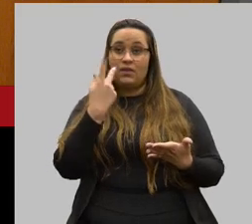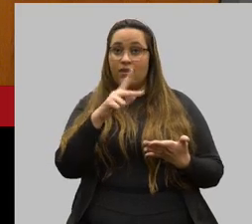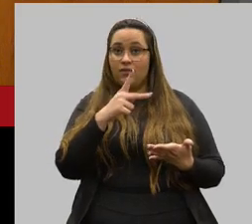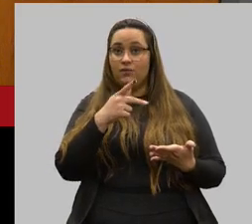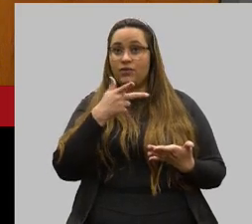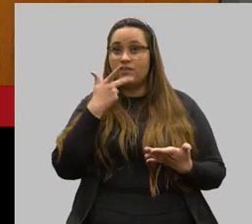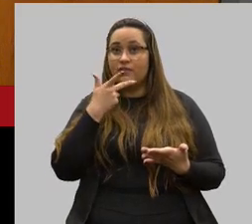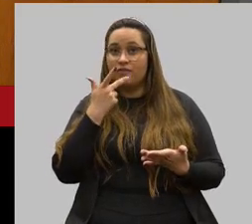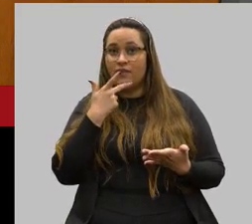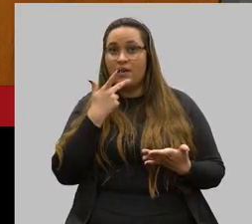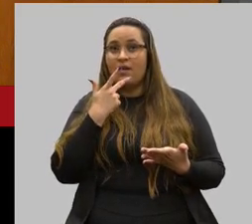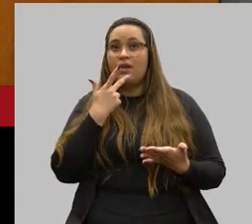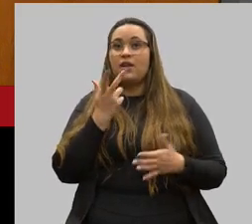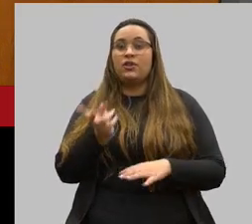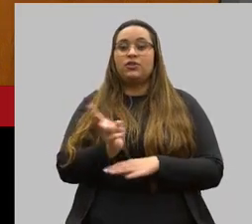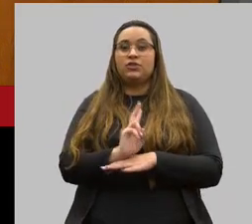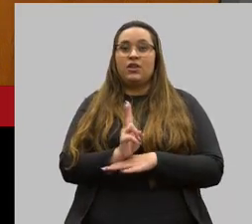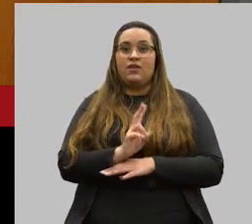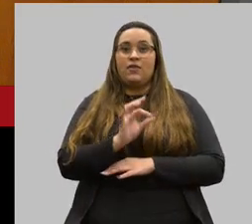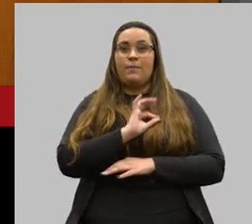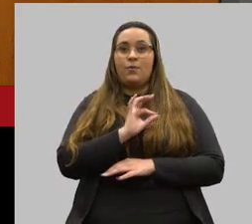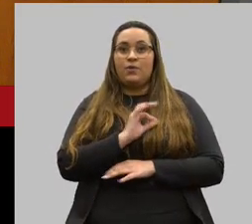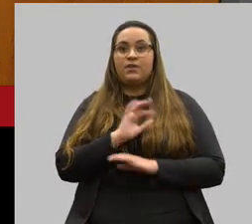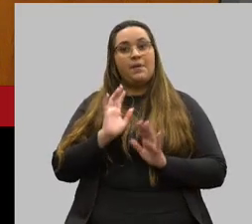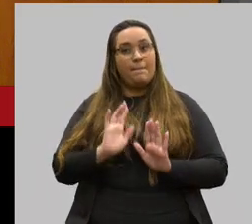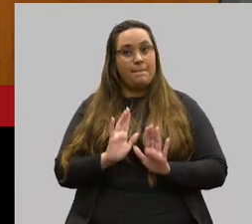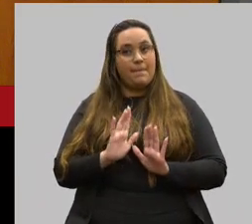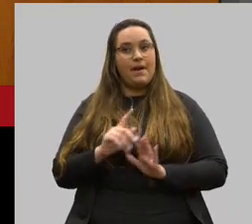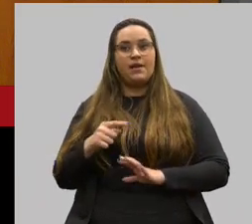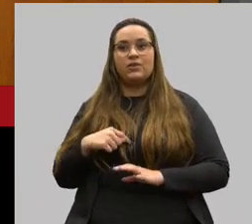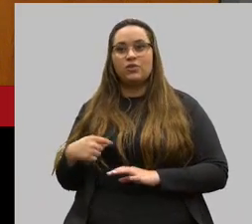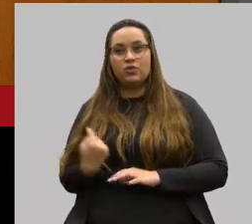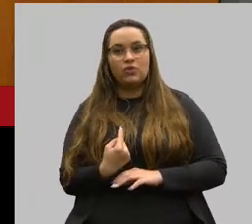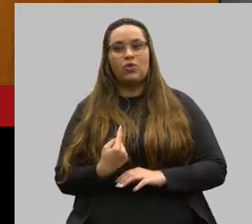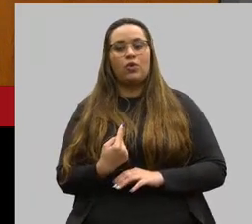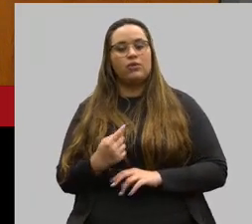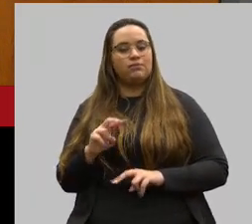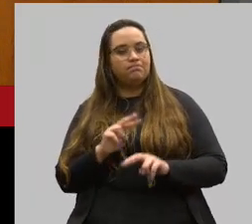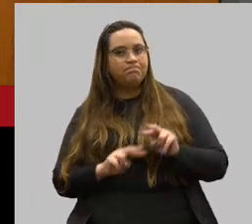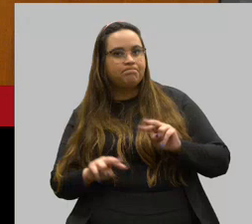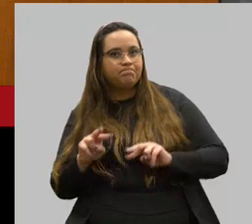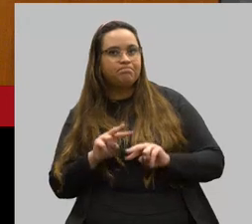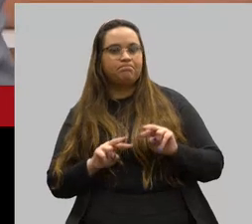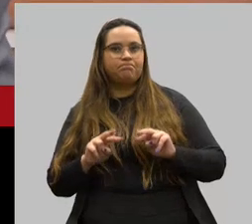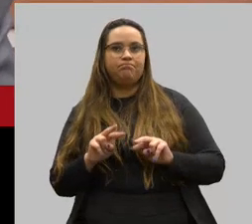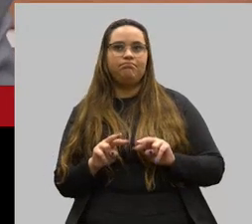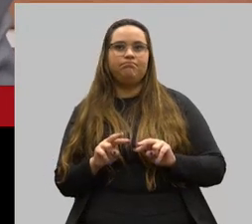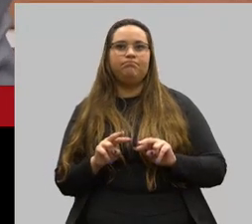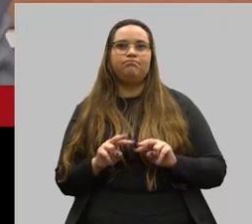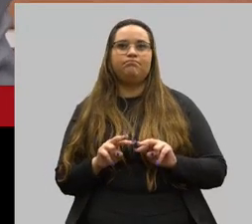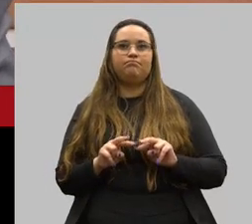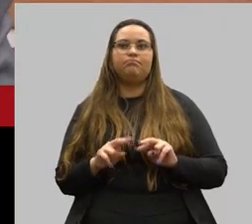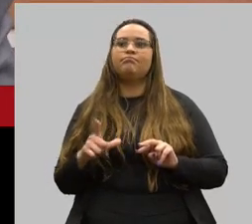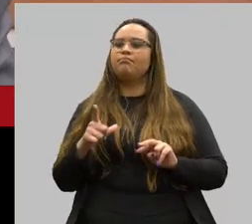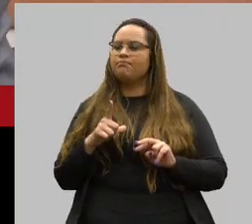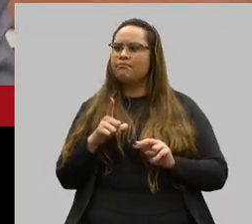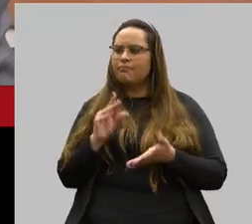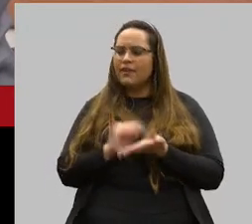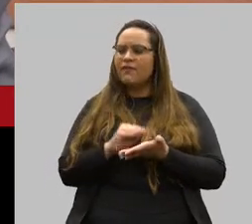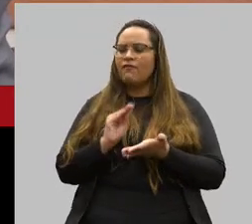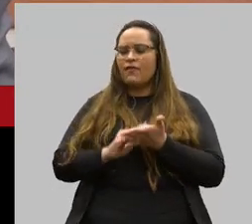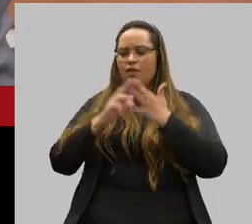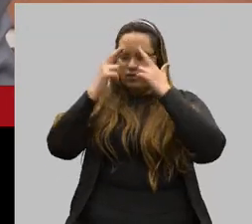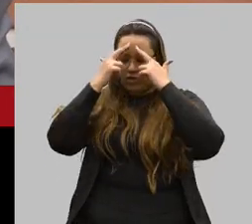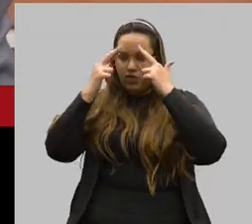chefe da Polícia Civil mas da nossa parte na nossa análise na nossa visão há um desrespeito com a